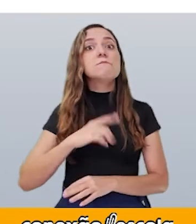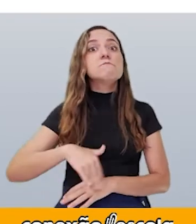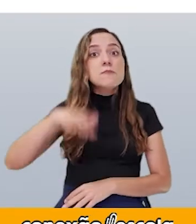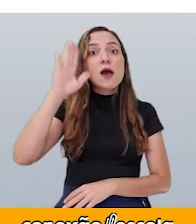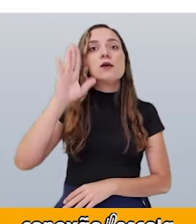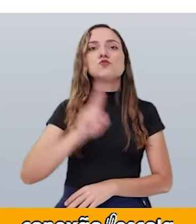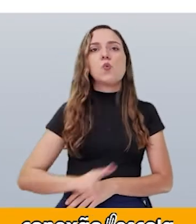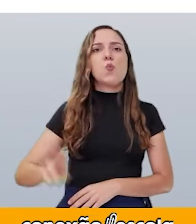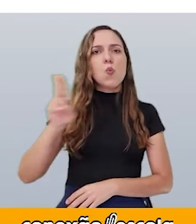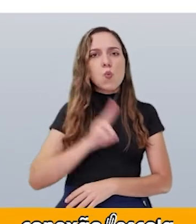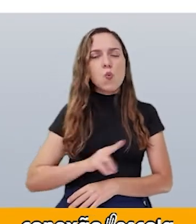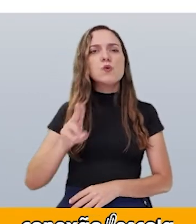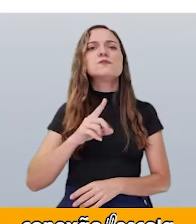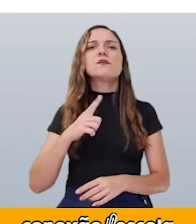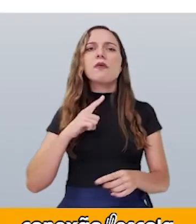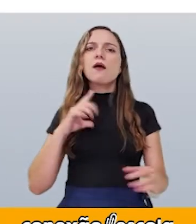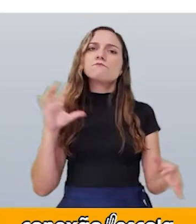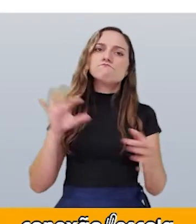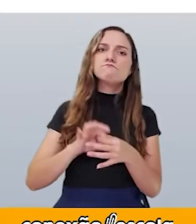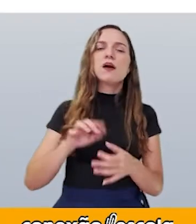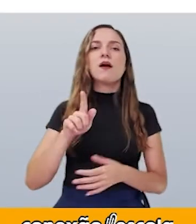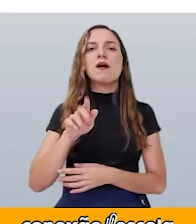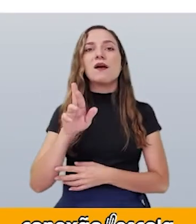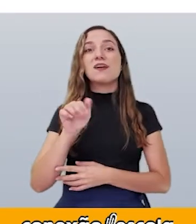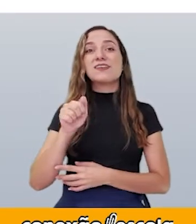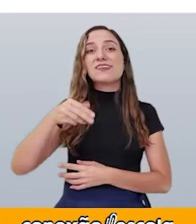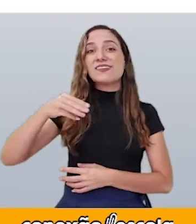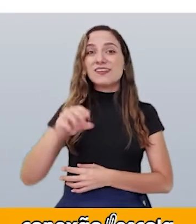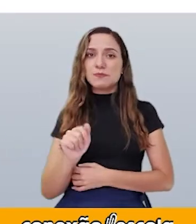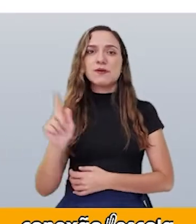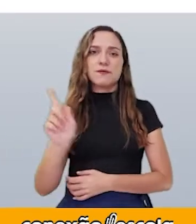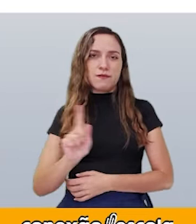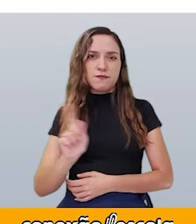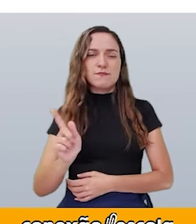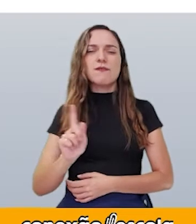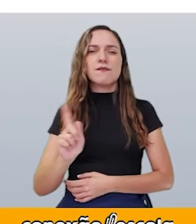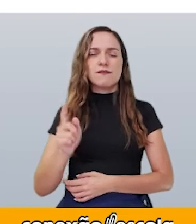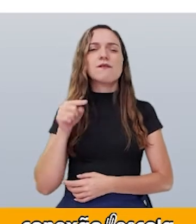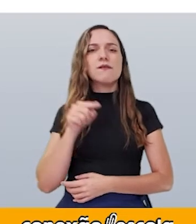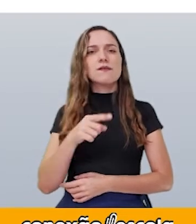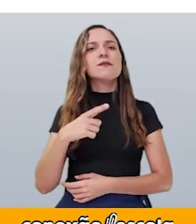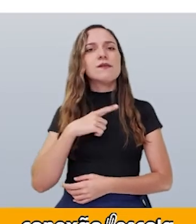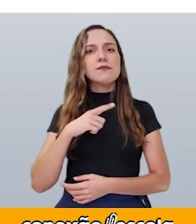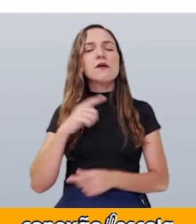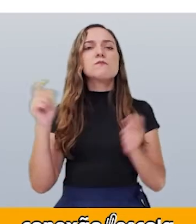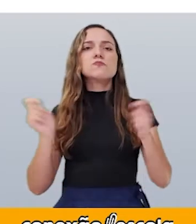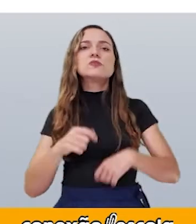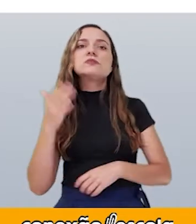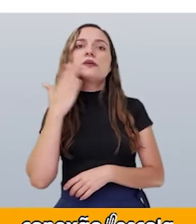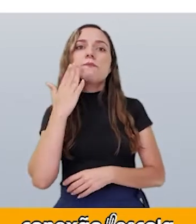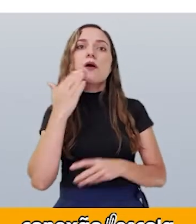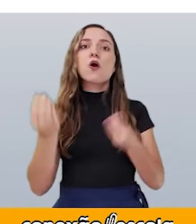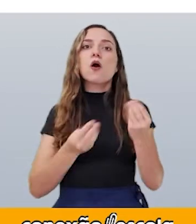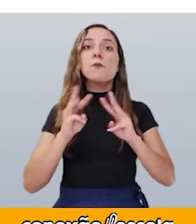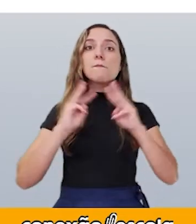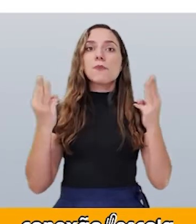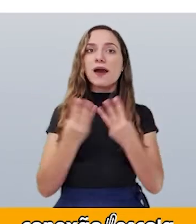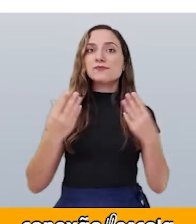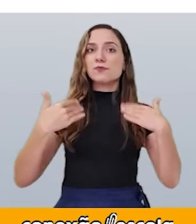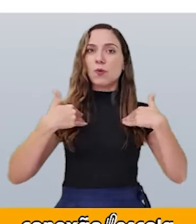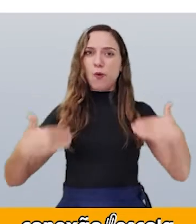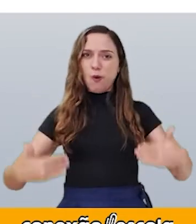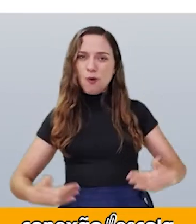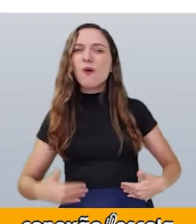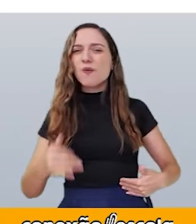mais comuns estão ligadas ao grama. Usamos essas medidas para saber a nossa massa corporal, por